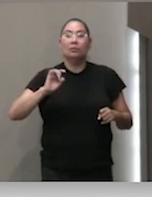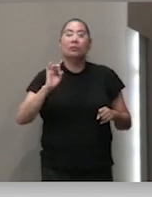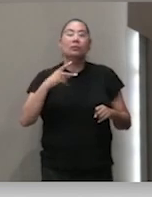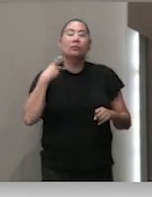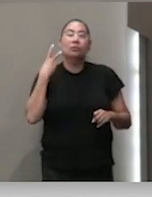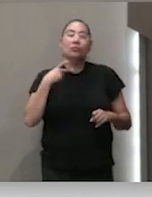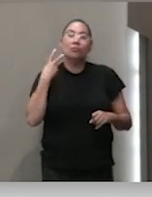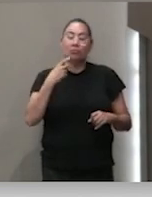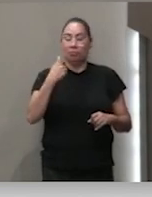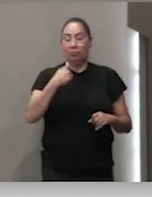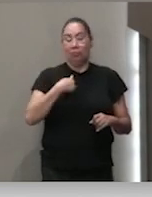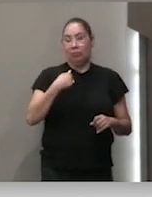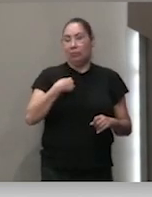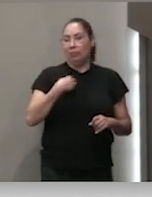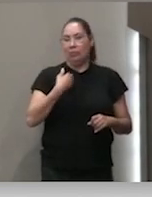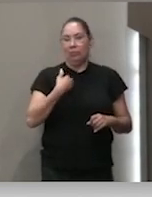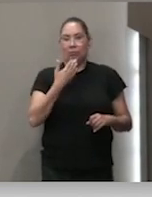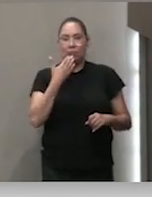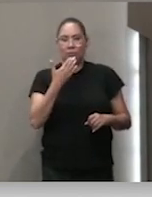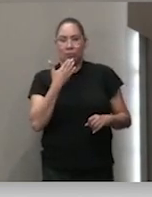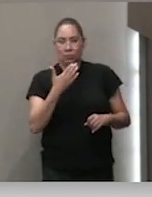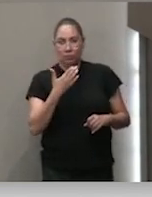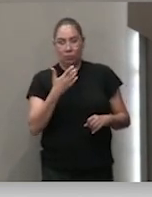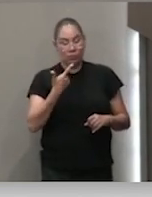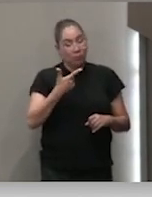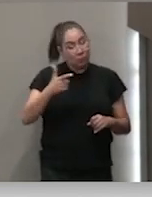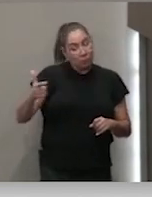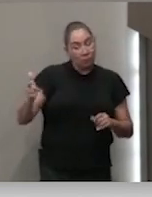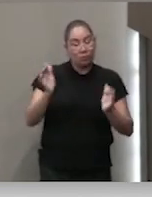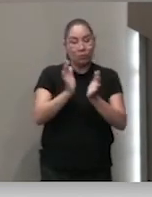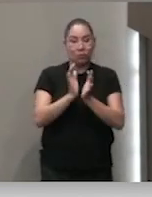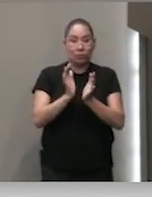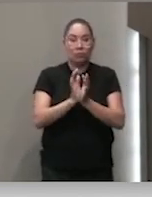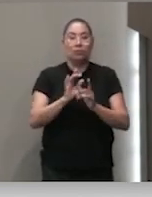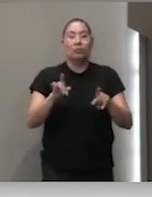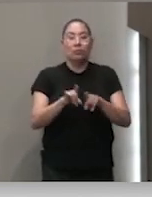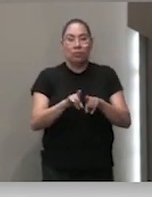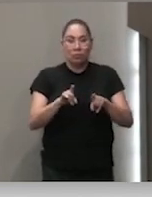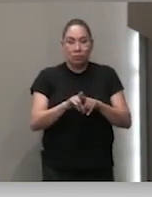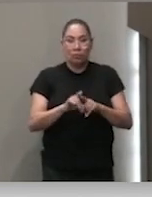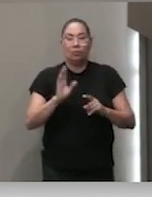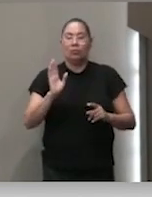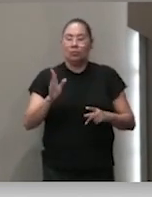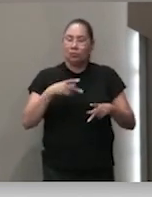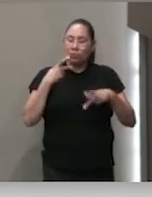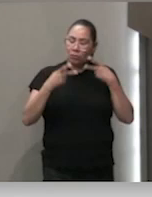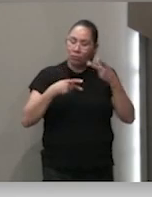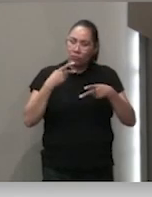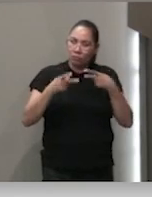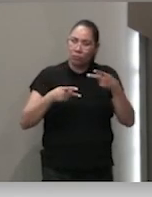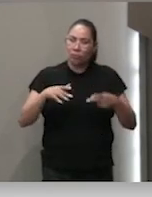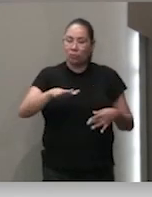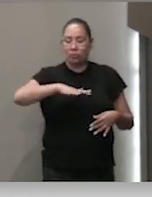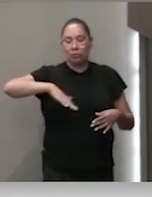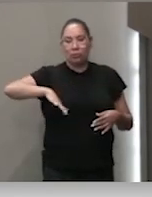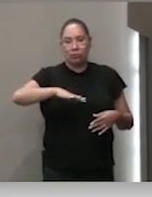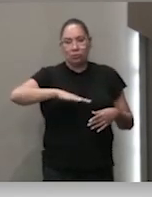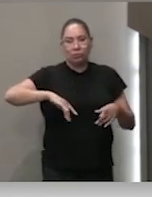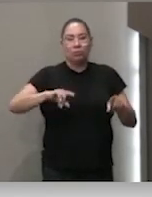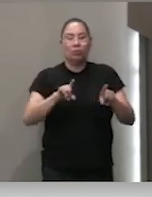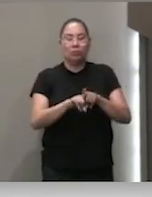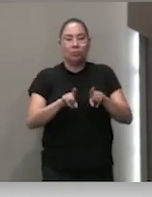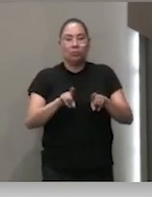vereador Gleice que cobra aqui, como os outros colegas que já tocaram nesse assunto, se manifestaram sobre essa situação.